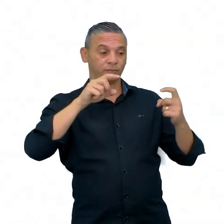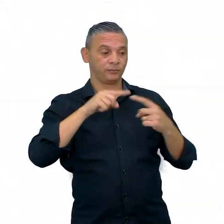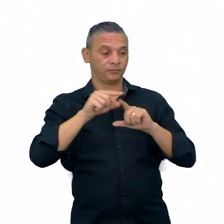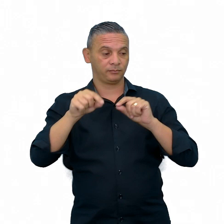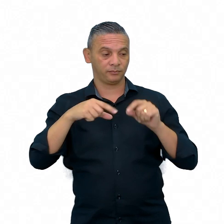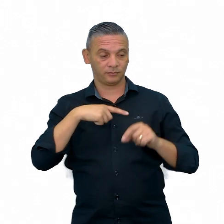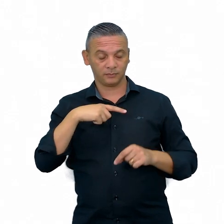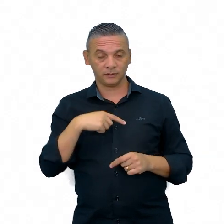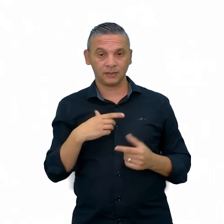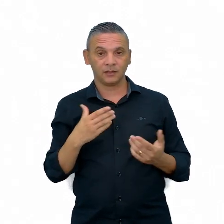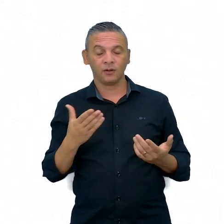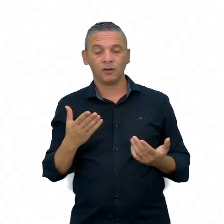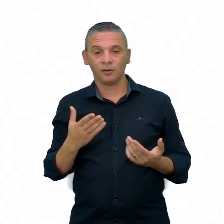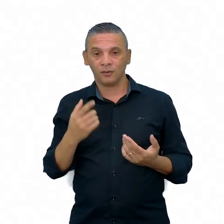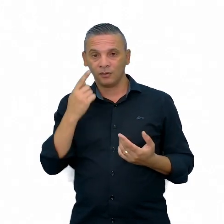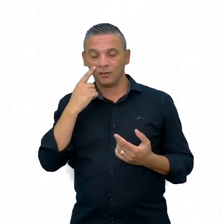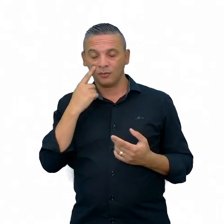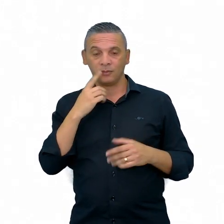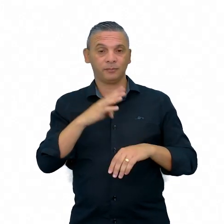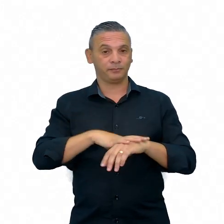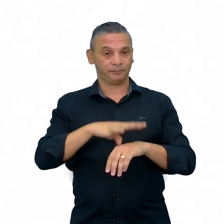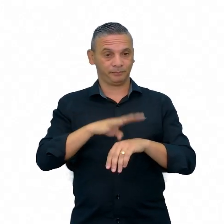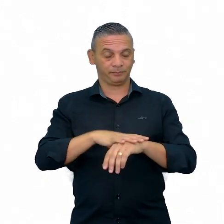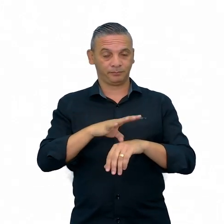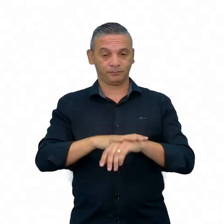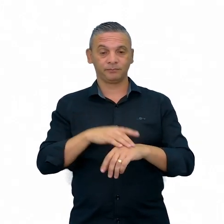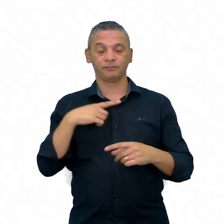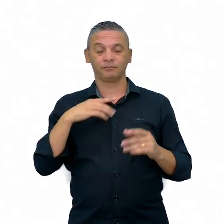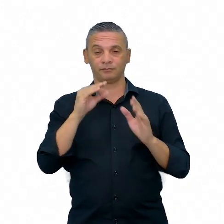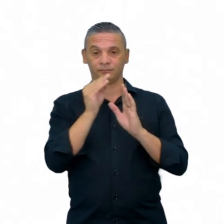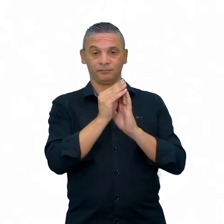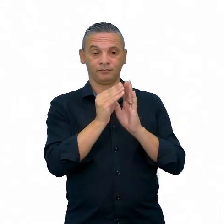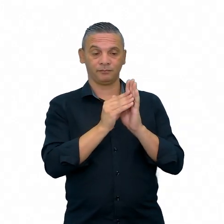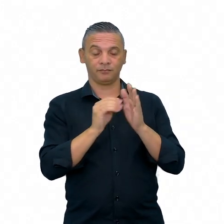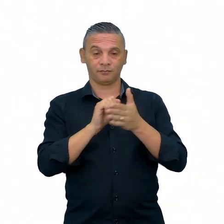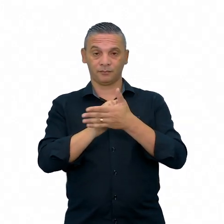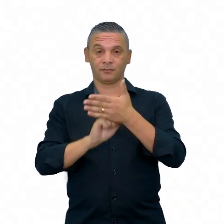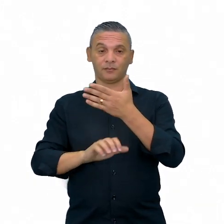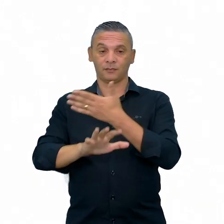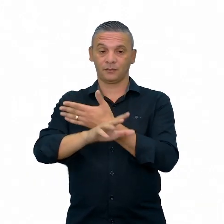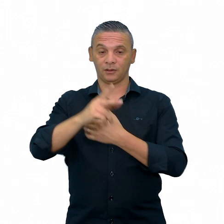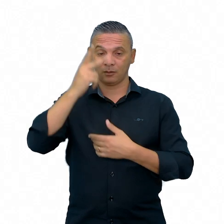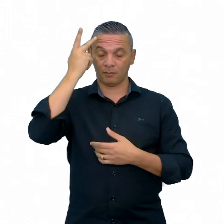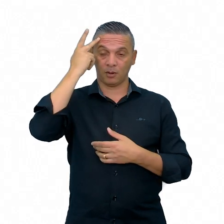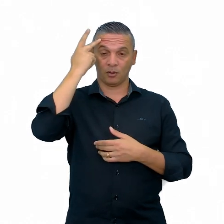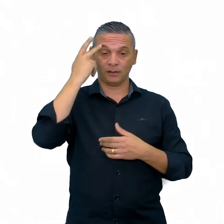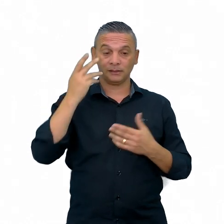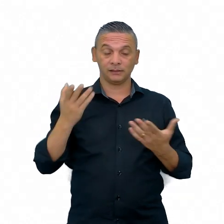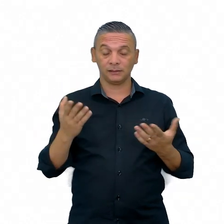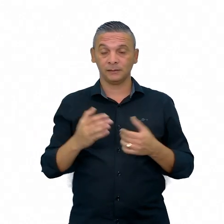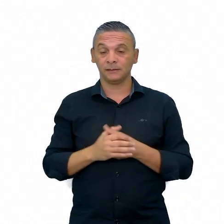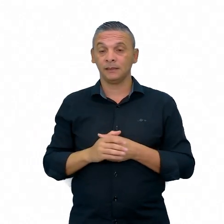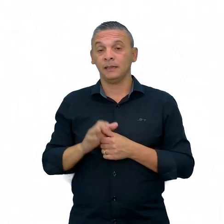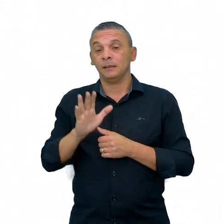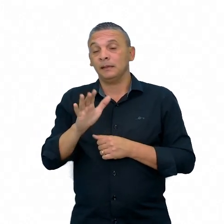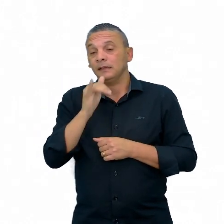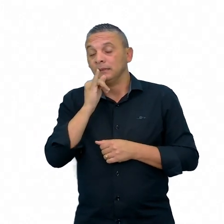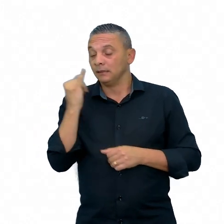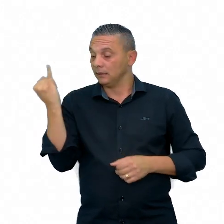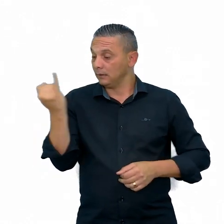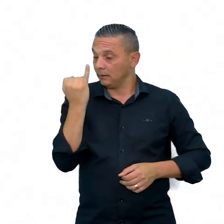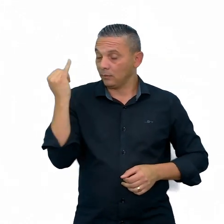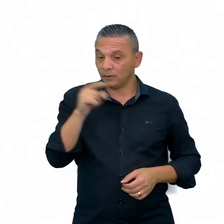condutor é o letramento matemático, que está contido lá no nosso currículo paulista e também na BNCC. A importância